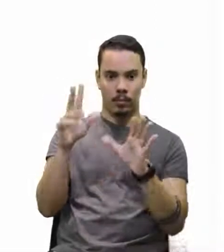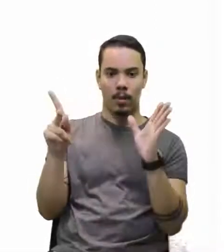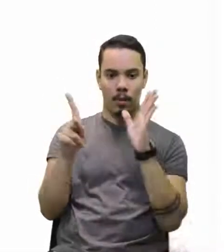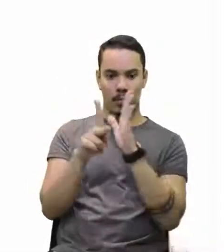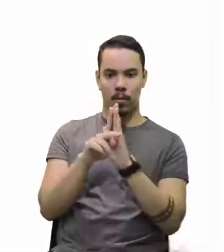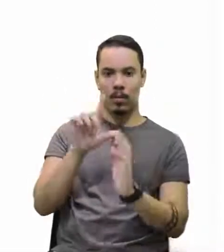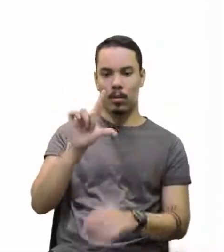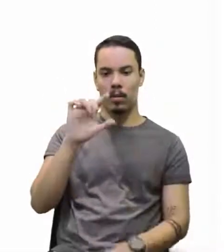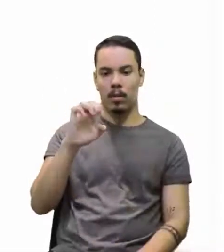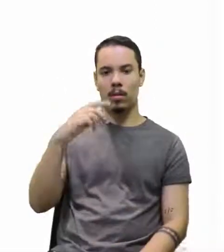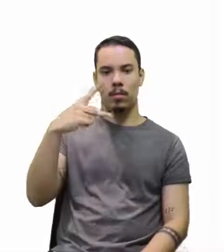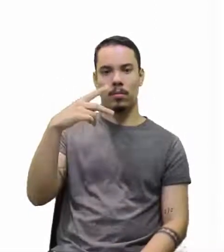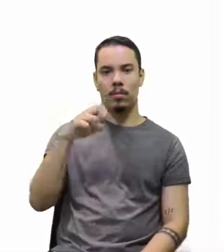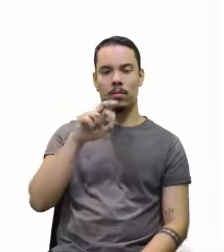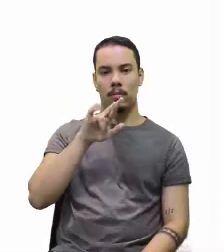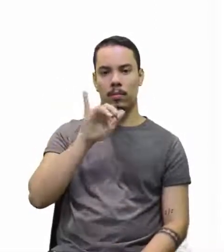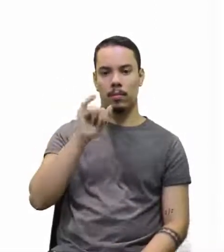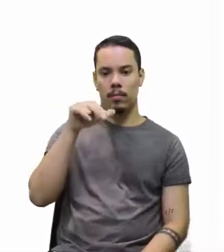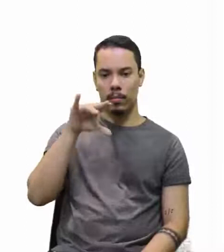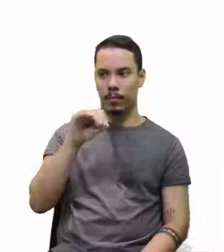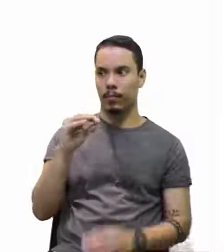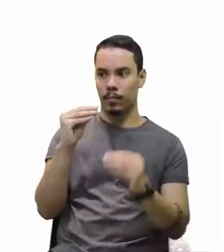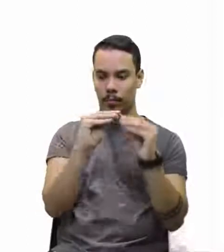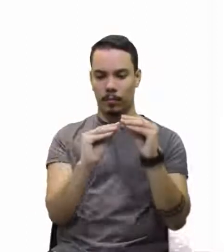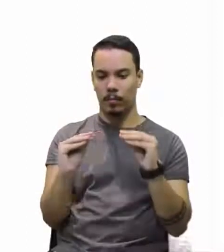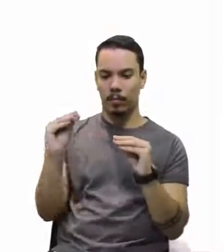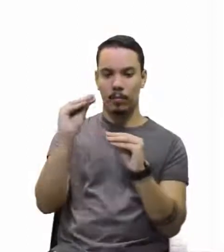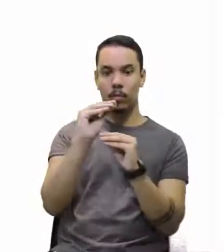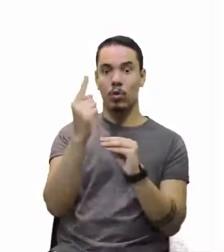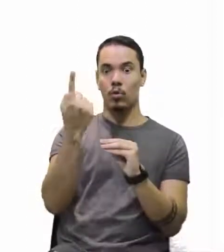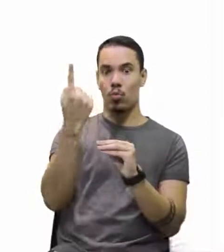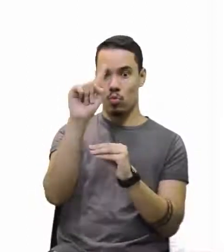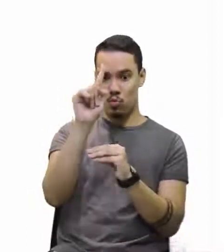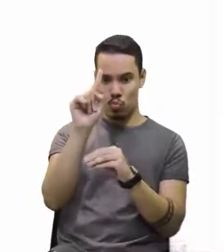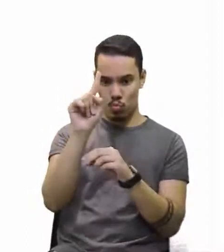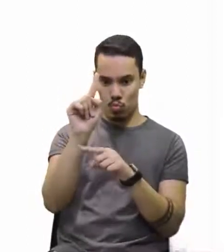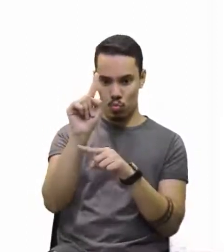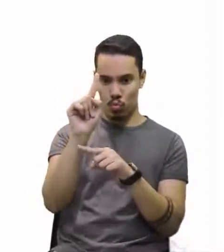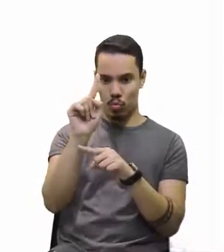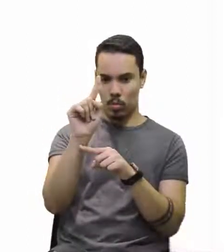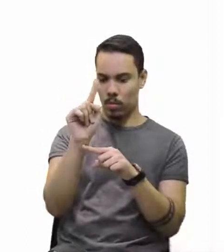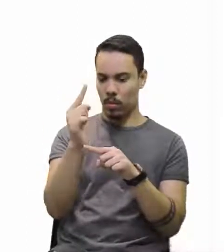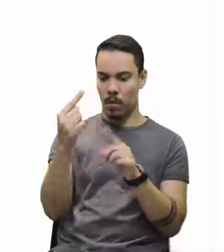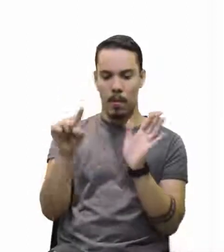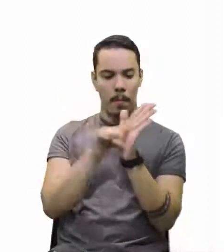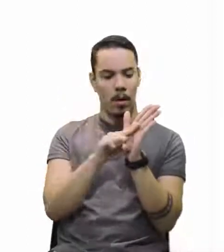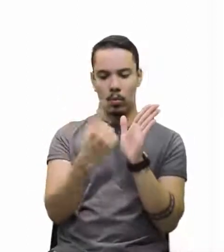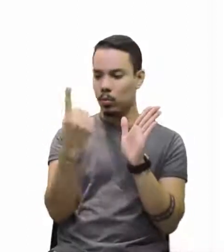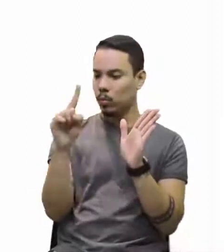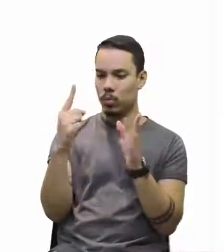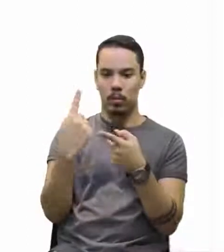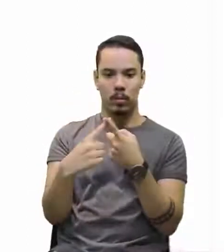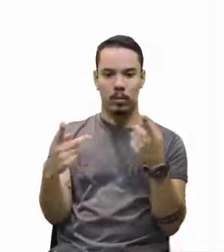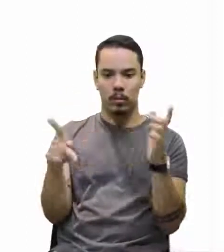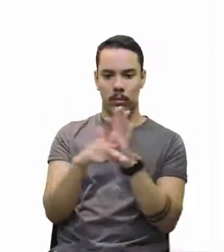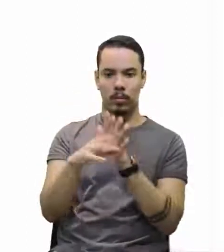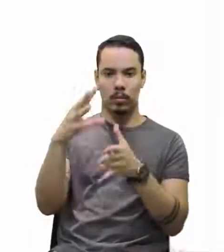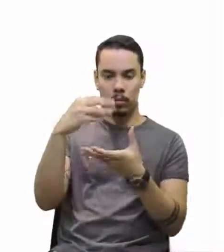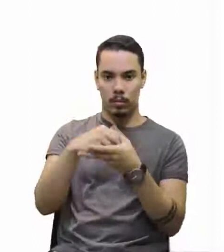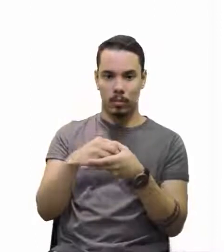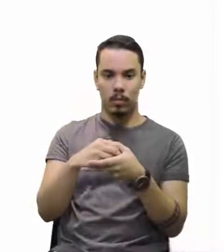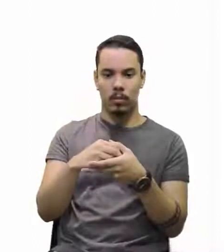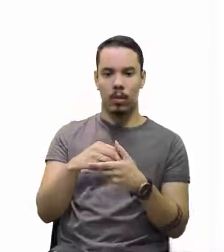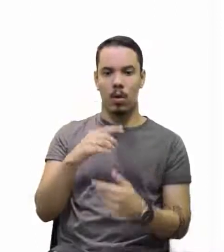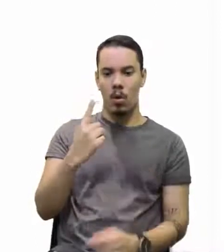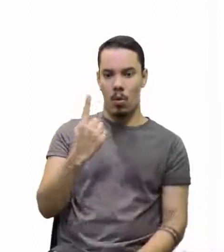né? Elevado a menos 1, que é 1 sobre, na verdade, né? Olha lá. 1 sobre 2,73